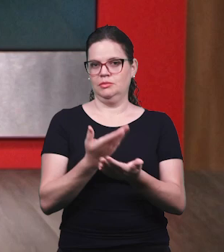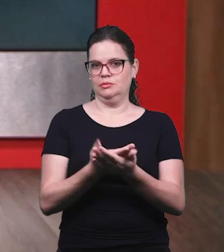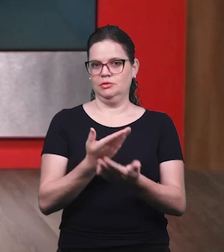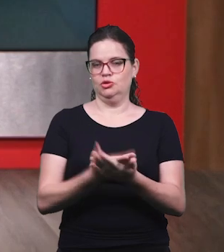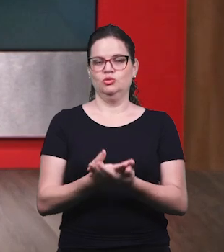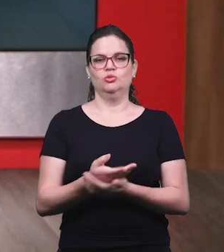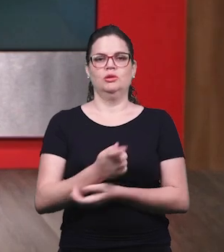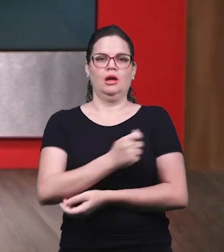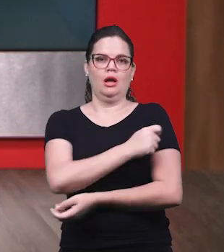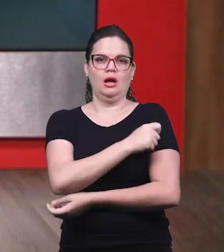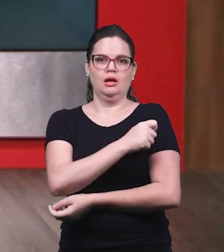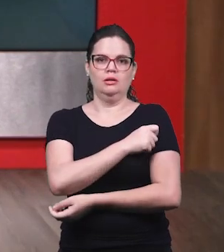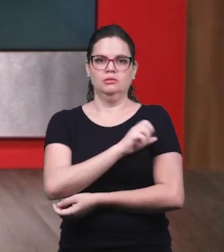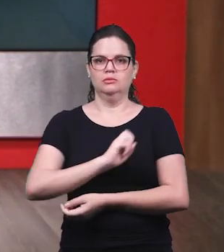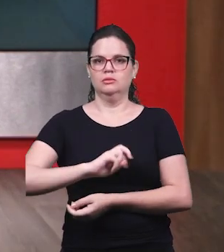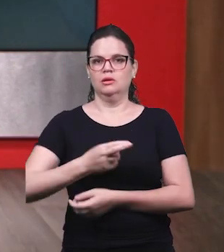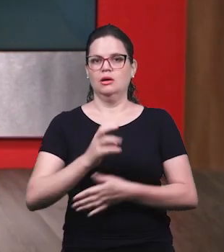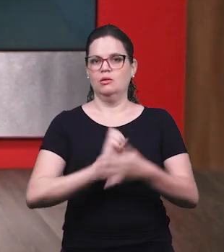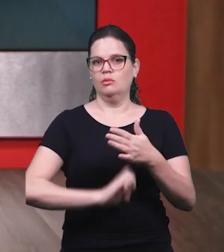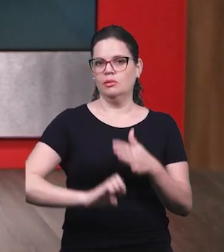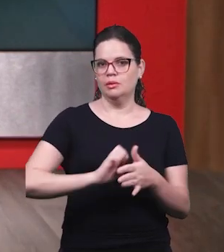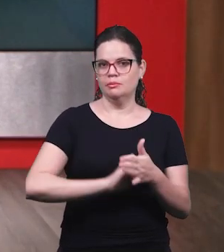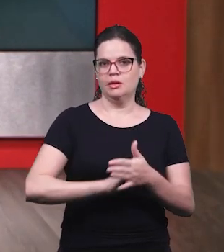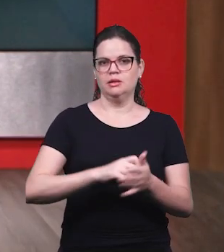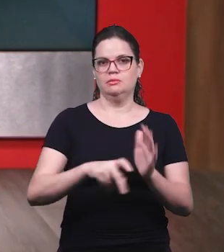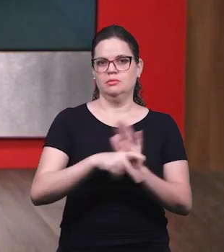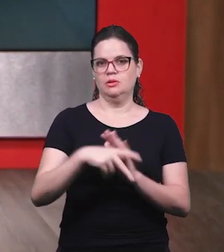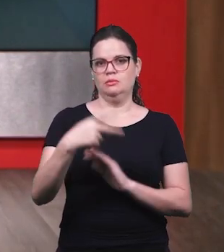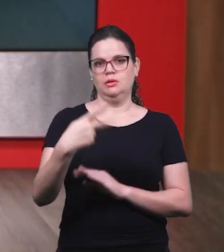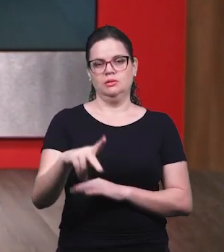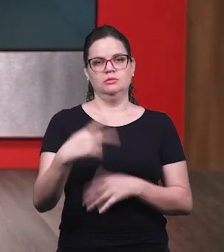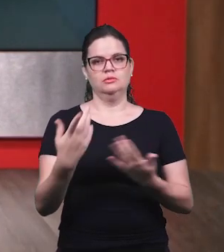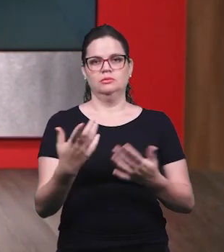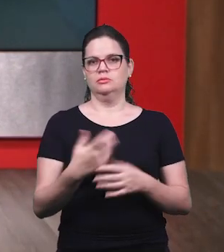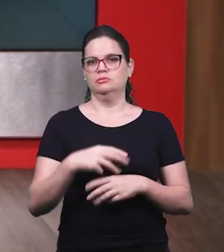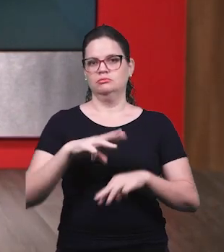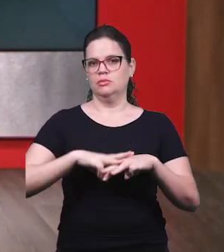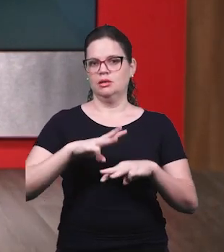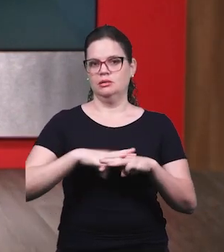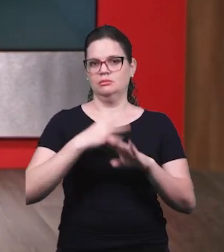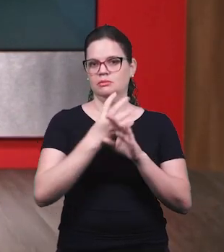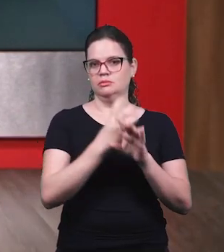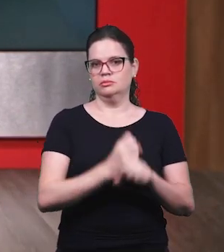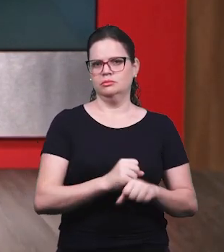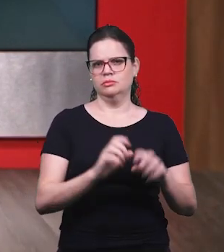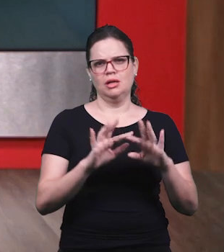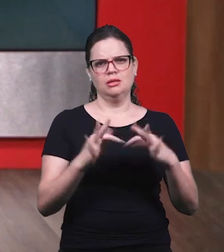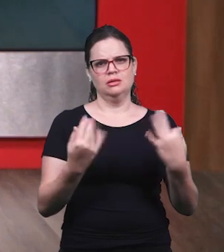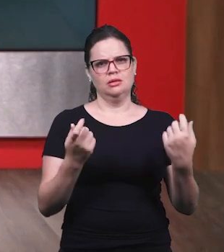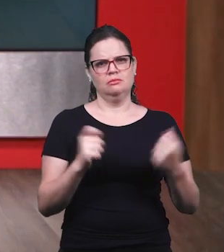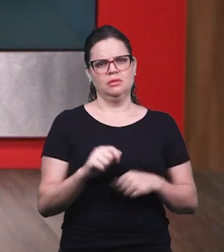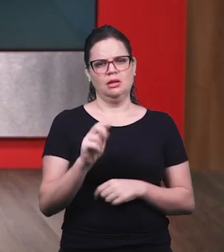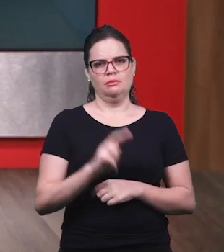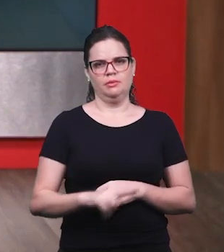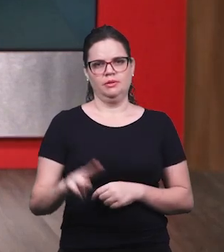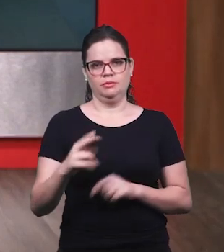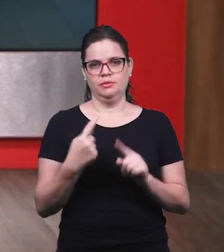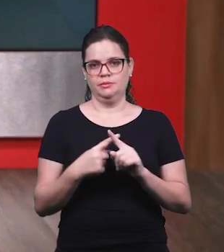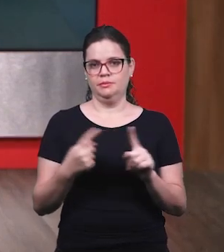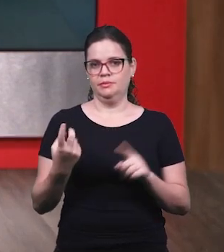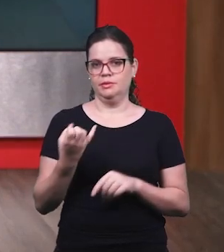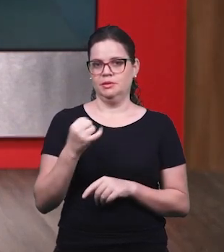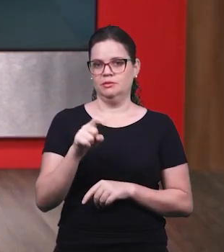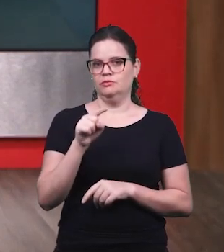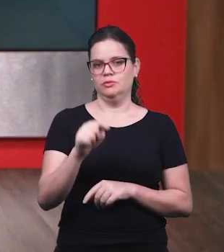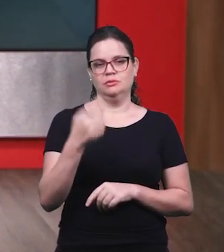um profissional, a fórmula vai ser simples para você usar, né? Utilizar. Mas se você